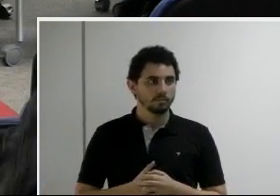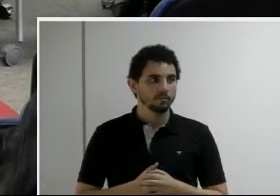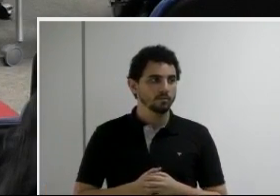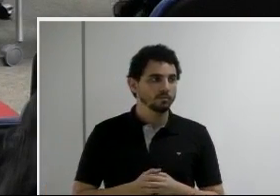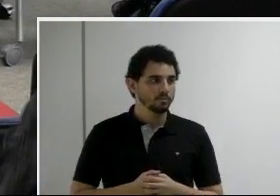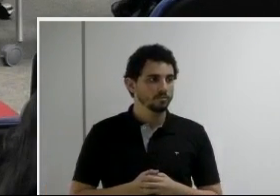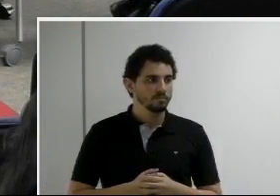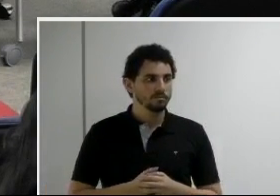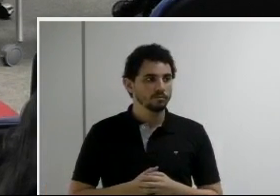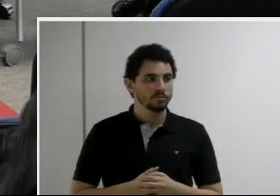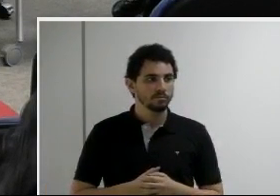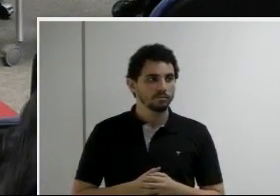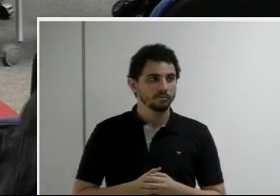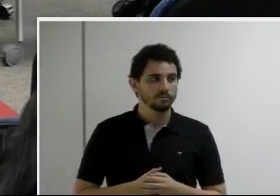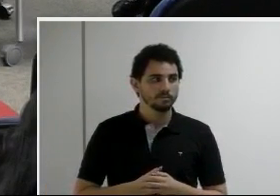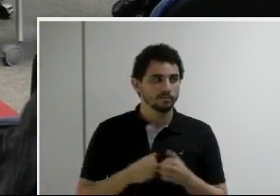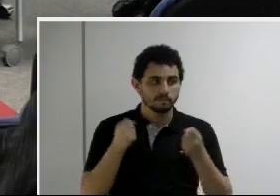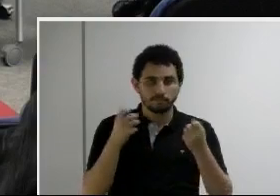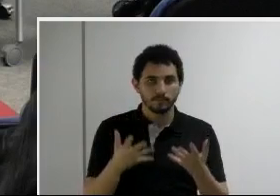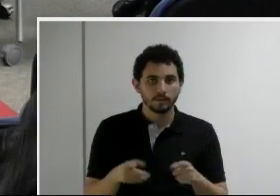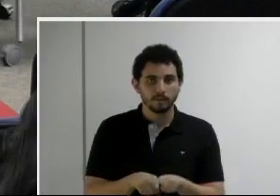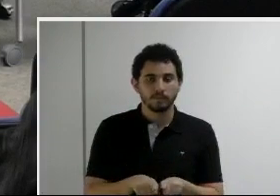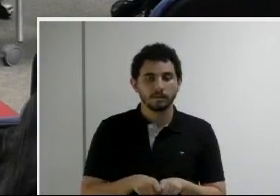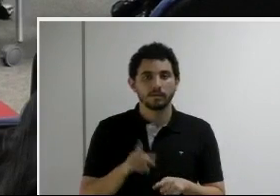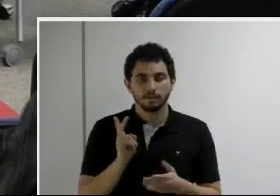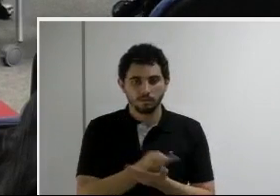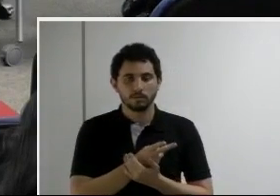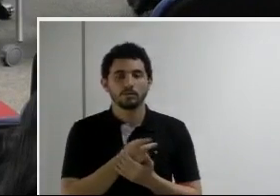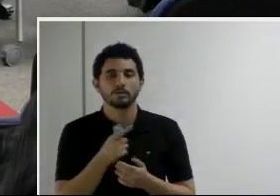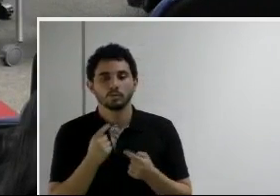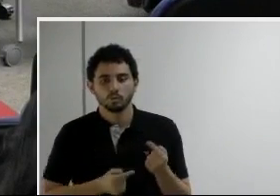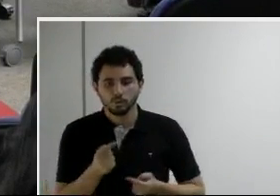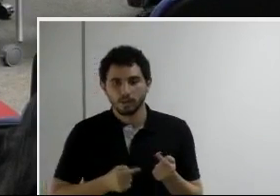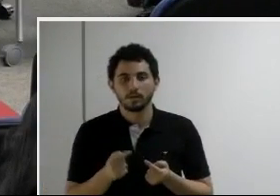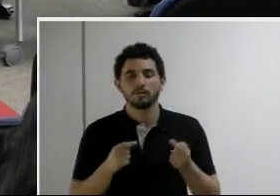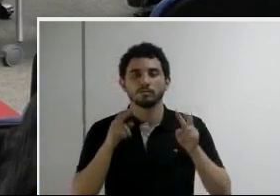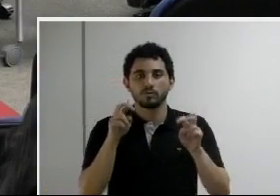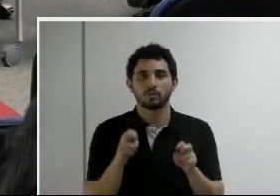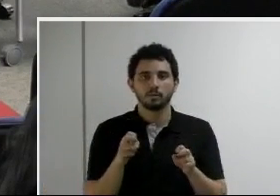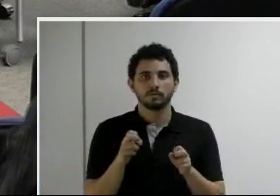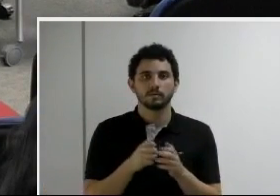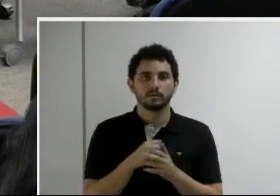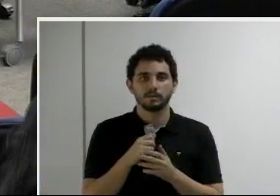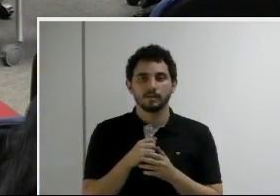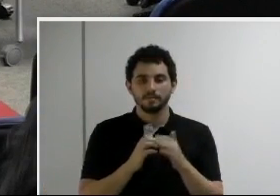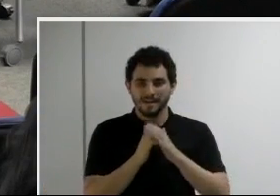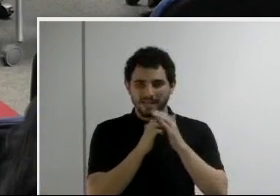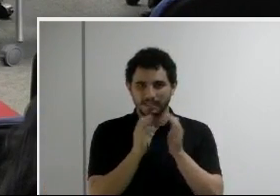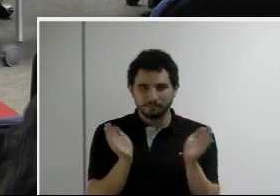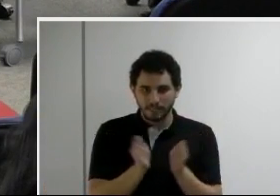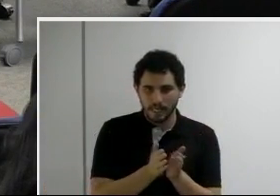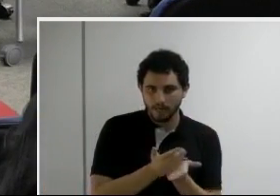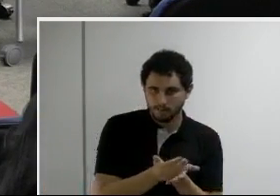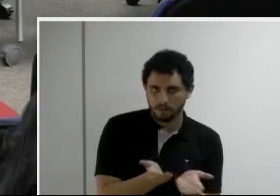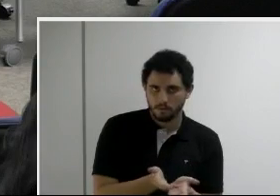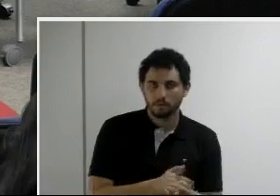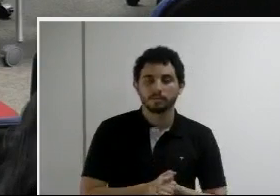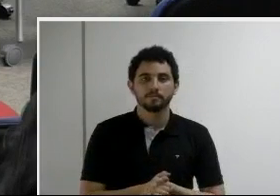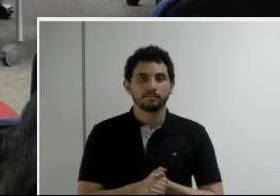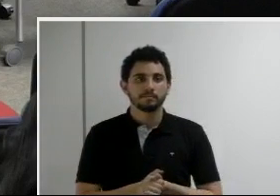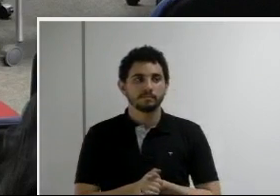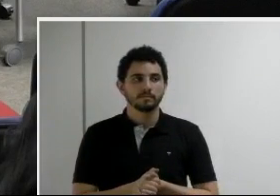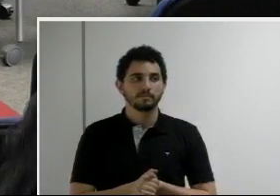Só um esclarecimento. Teve a discussão sobre as startups e o problema é que